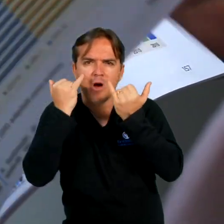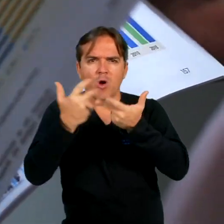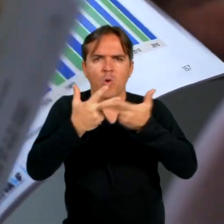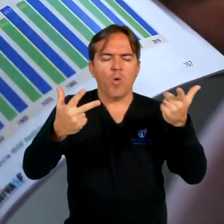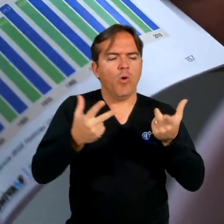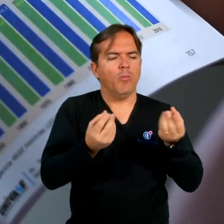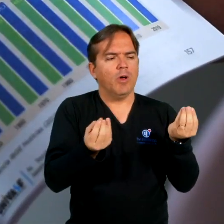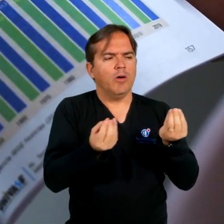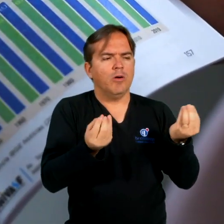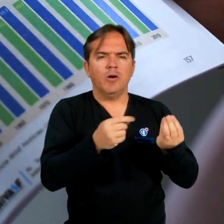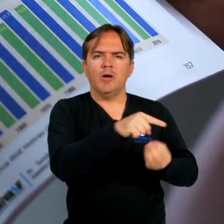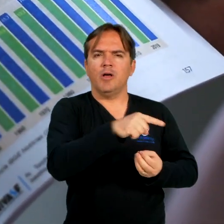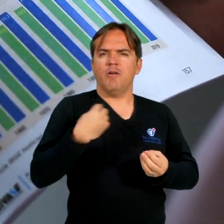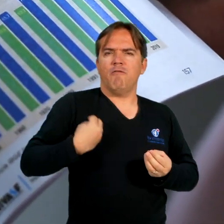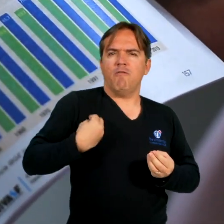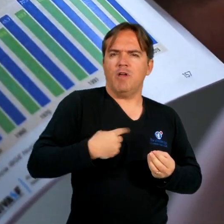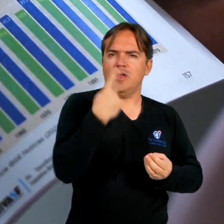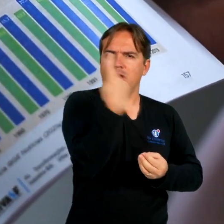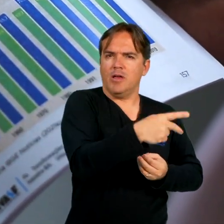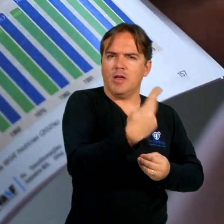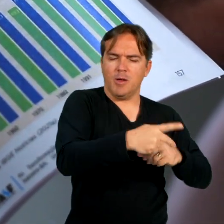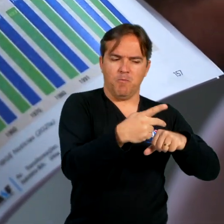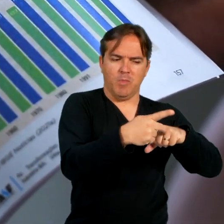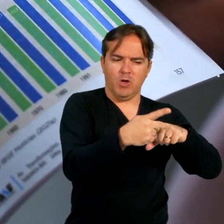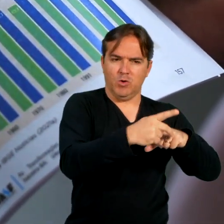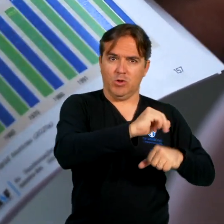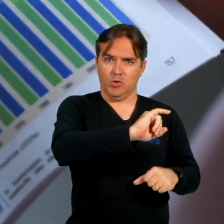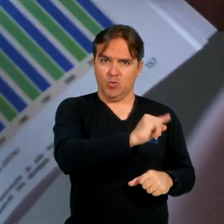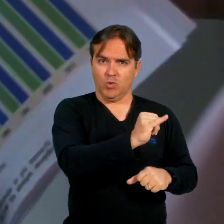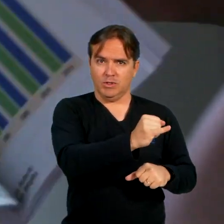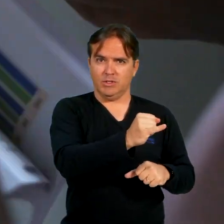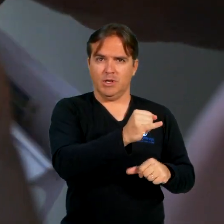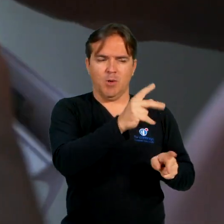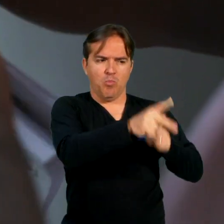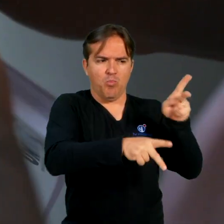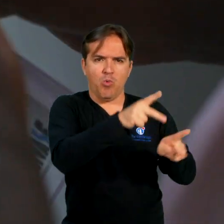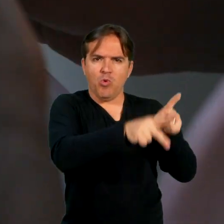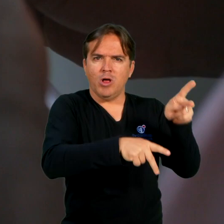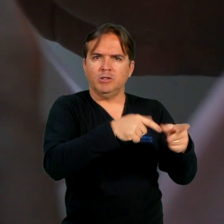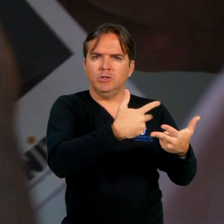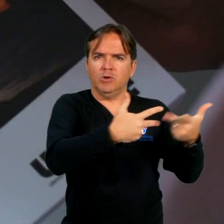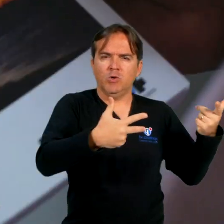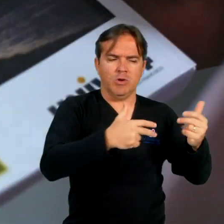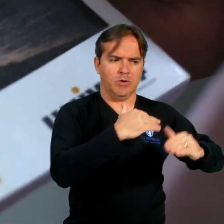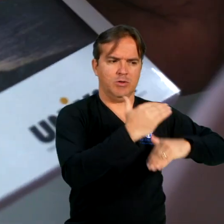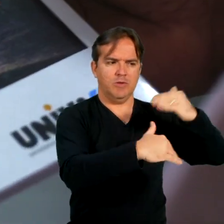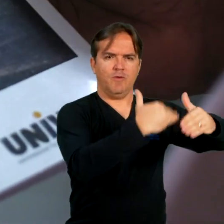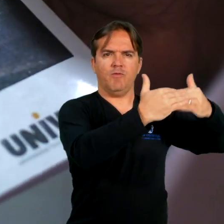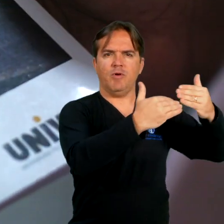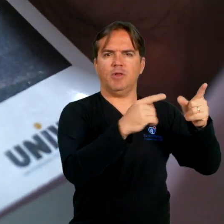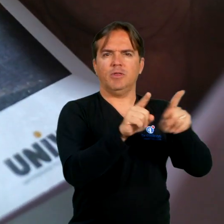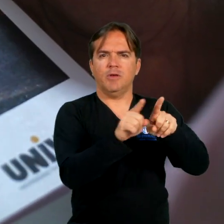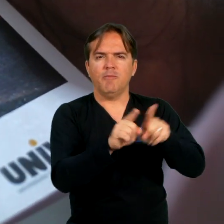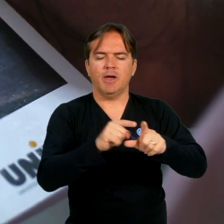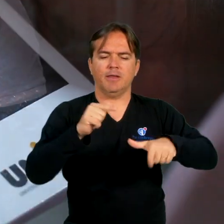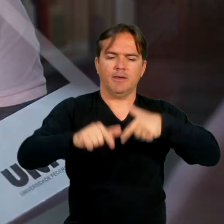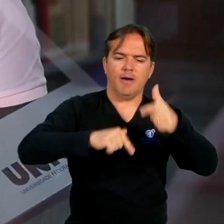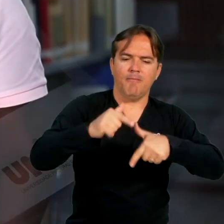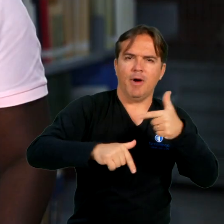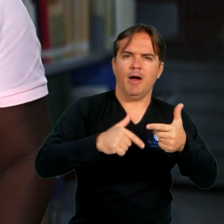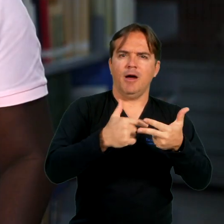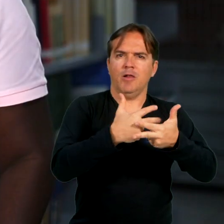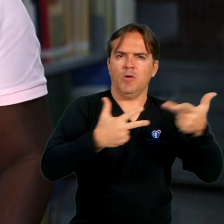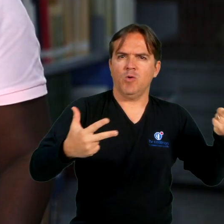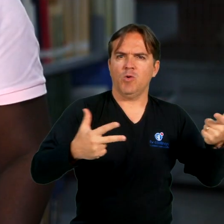realidade de Petrolina e Juazeiro, tanto no que tange à produção, ao trabalho, emprego, à